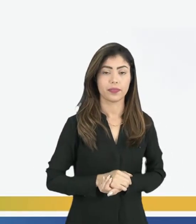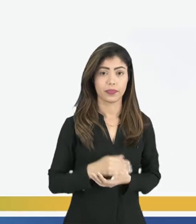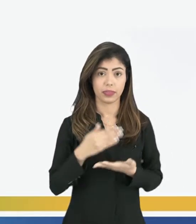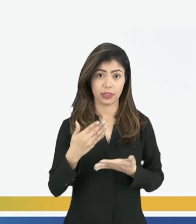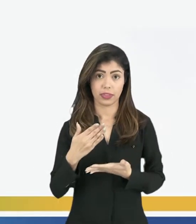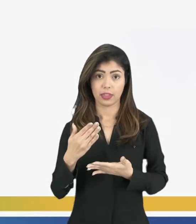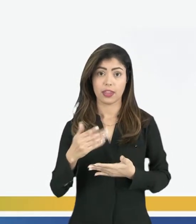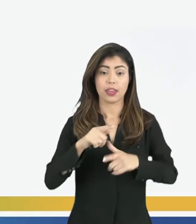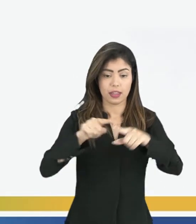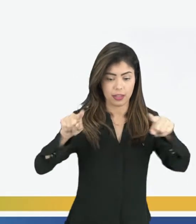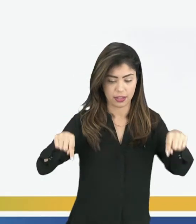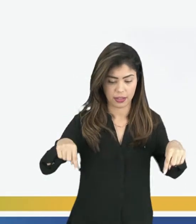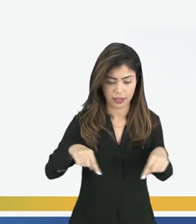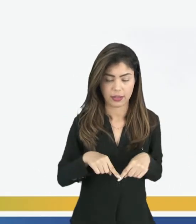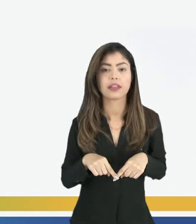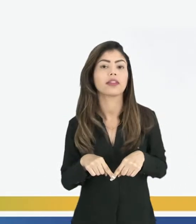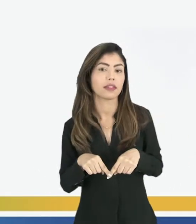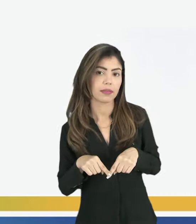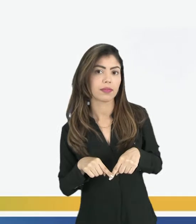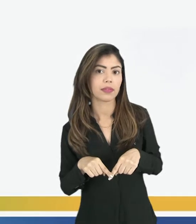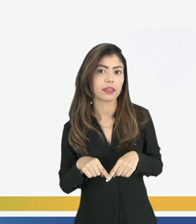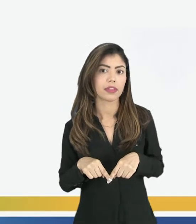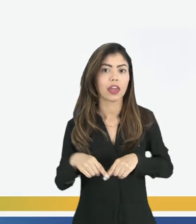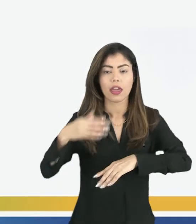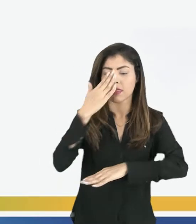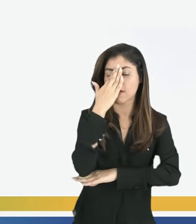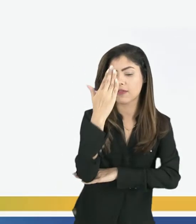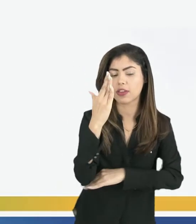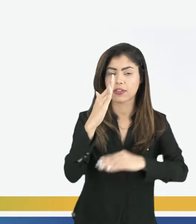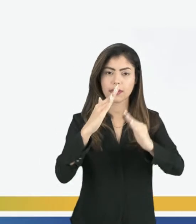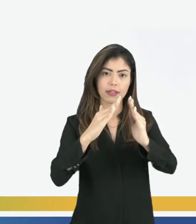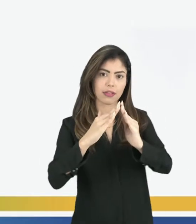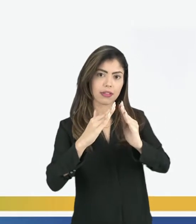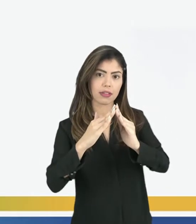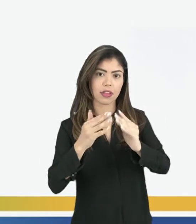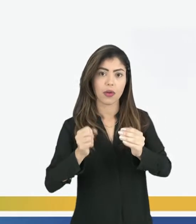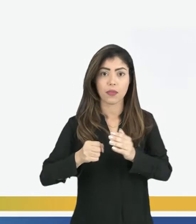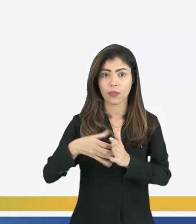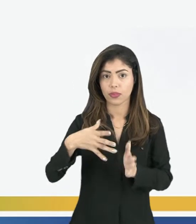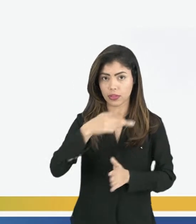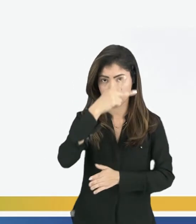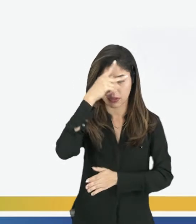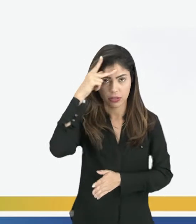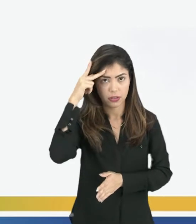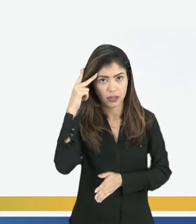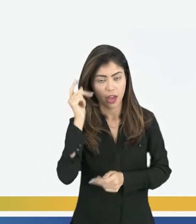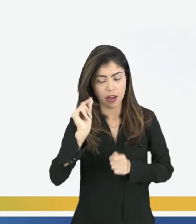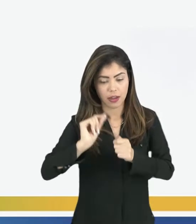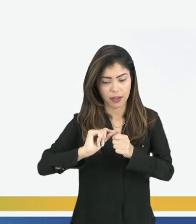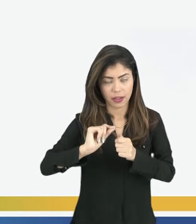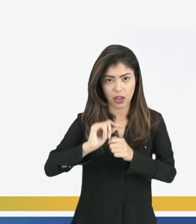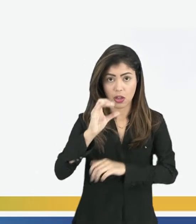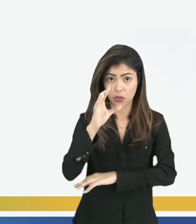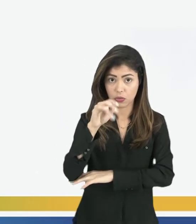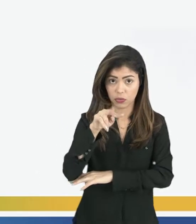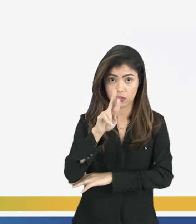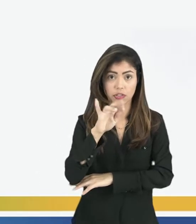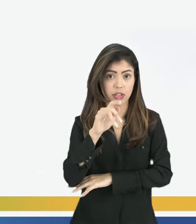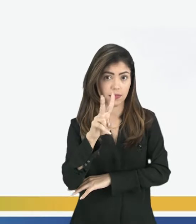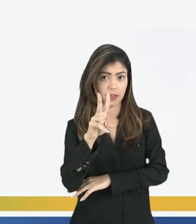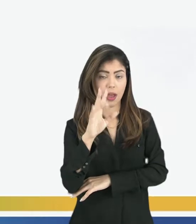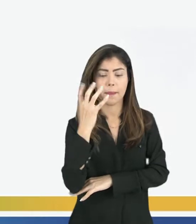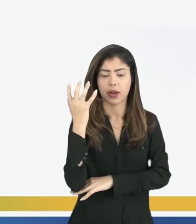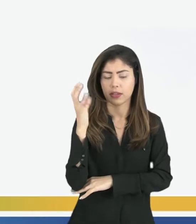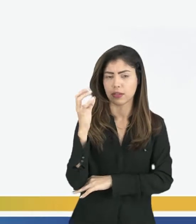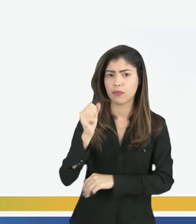ambiente, na sala, na área ou na frente da casa. Então, muita gente cultiva planta. Então,